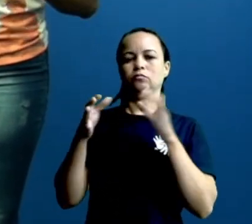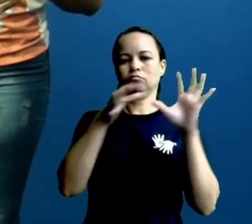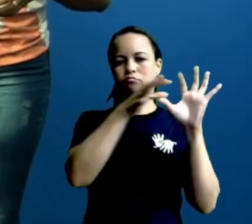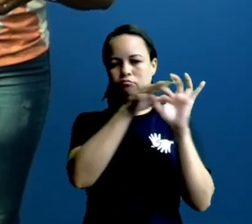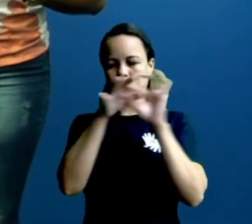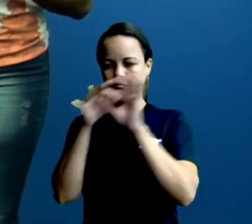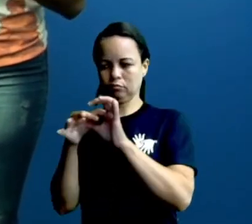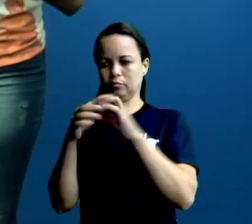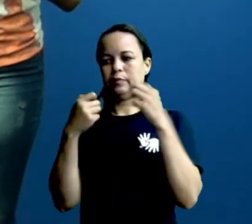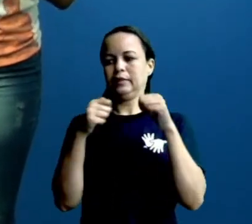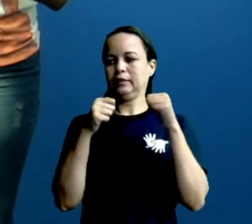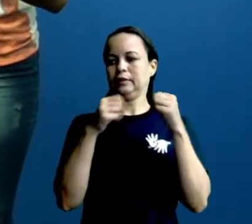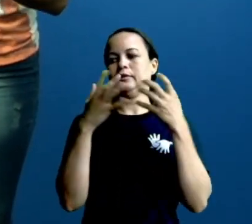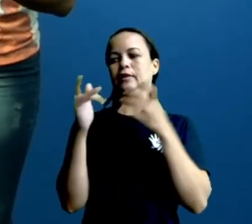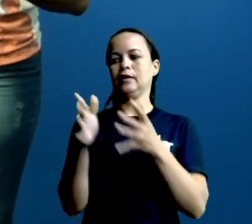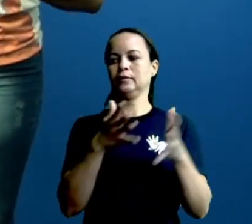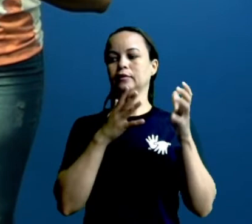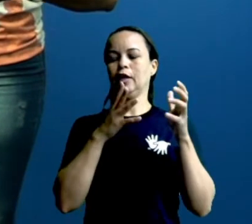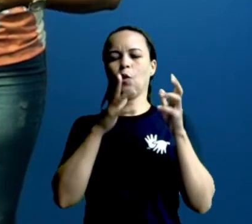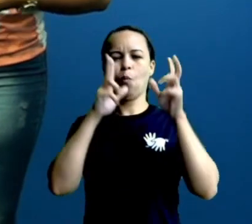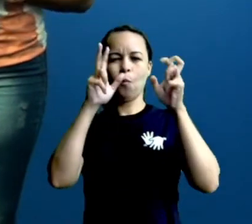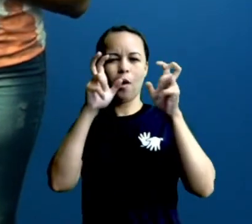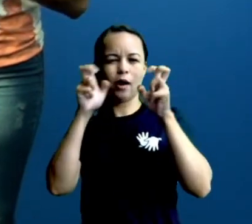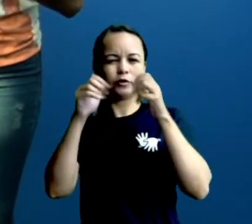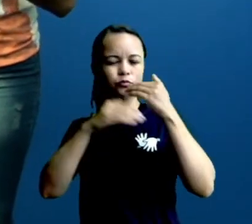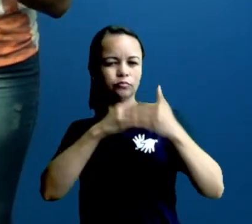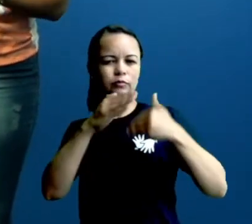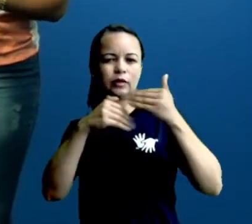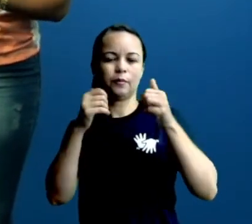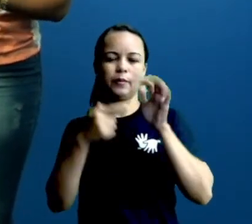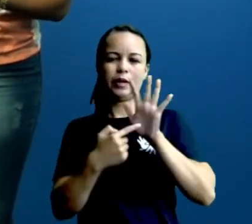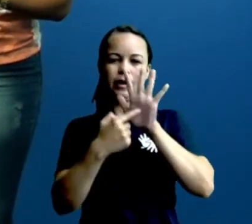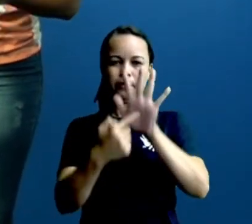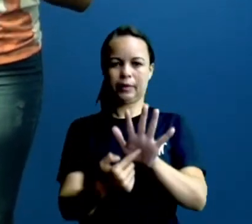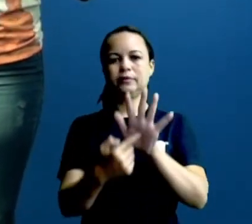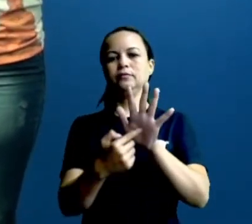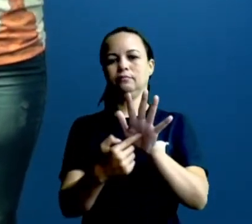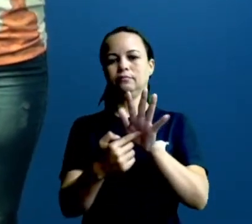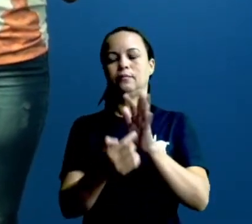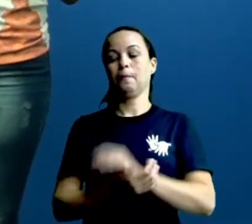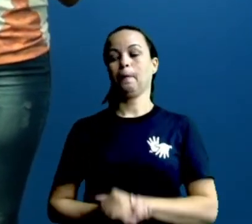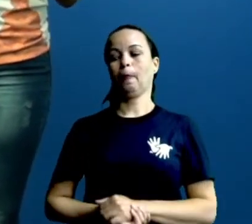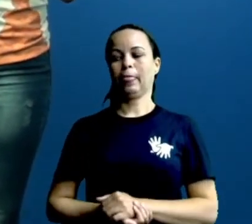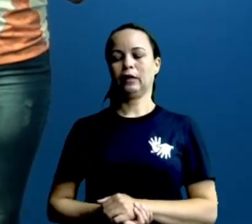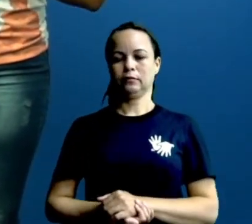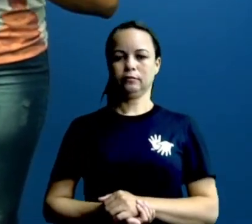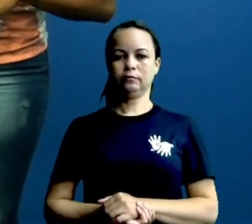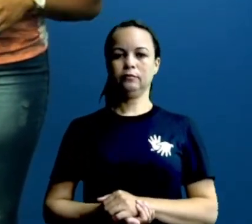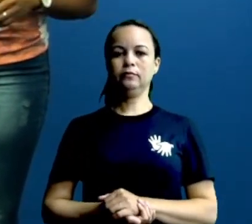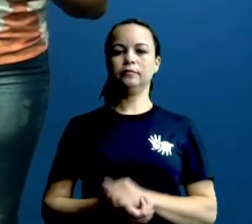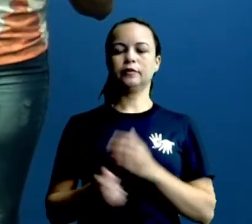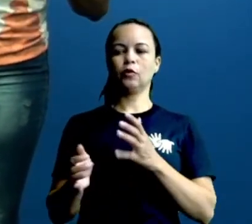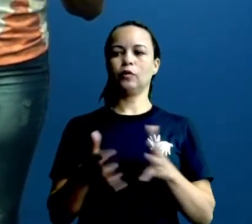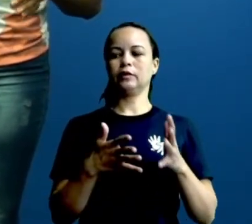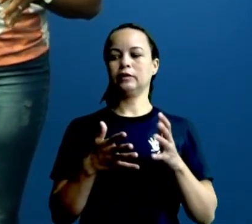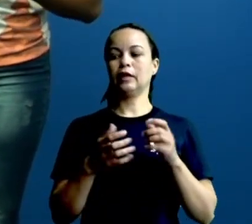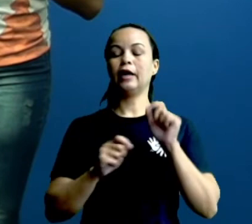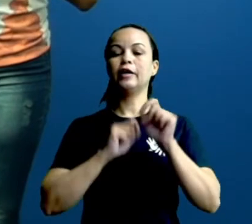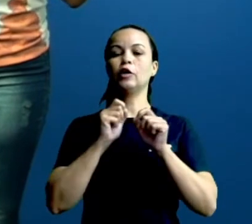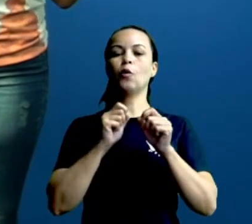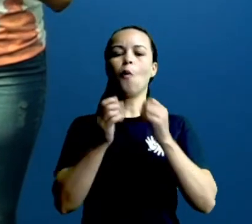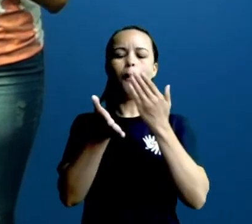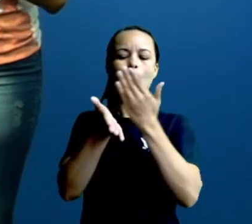vista, precisa ser bem iniciado, precisa ser bem apresentado. A partir dali, o que vem a gente chama